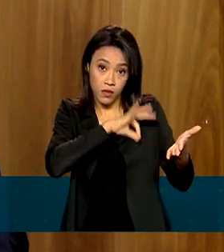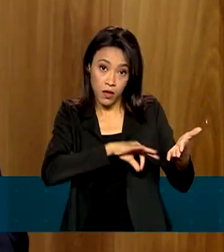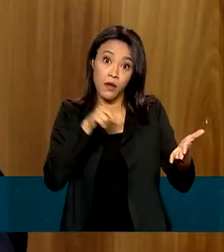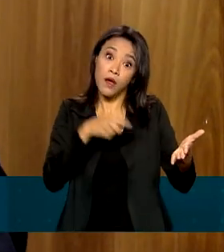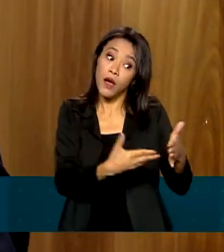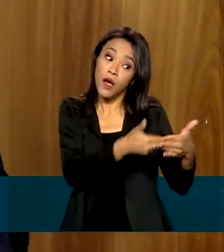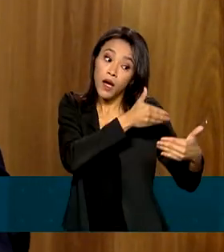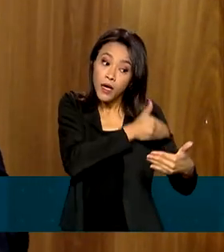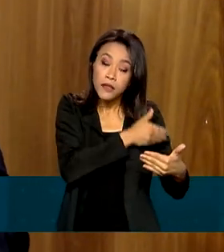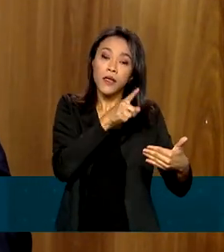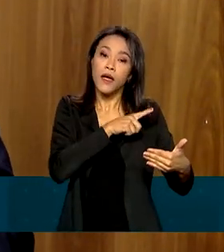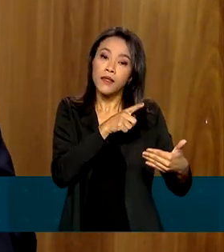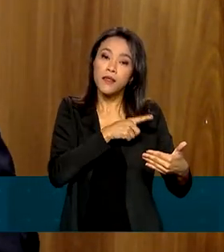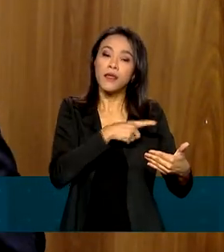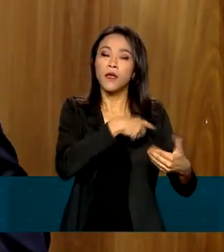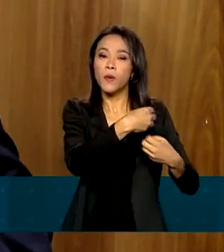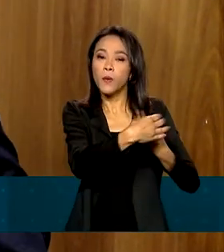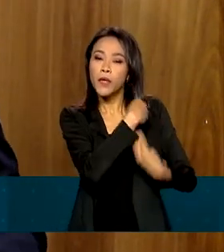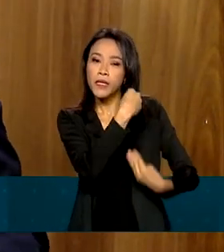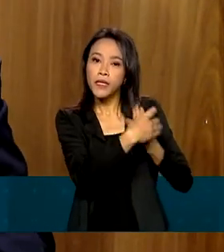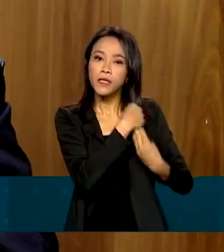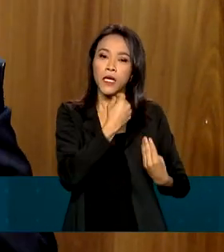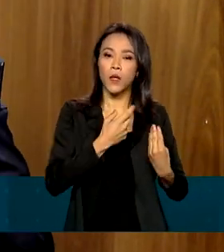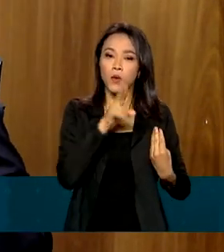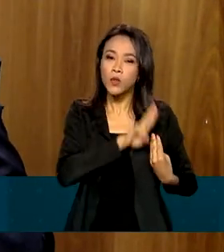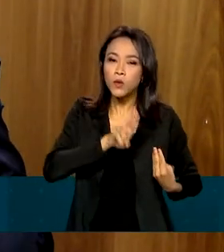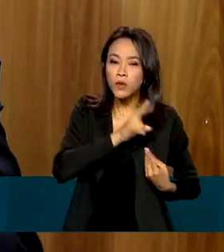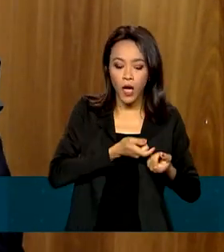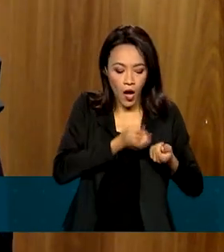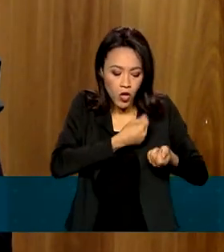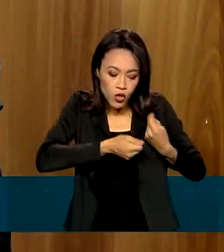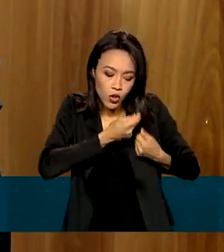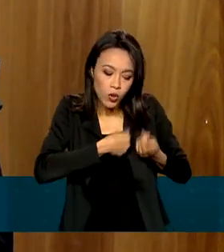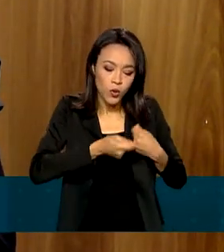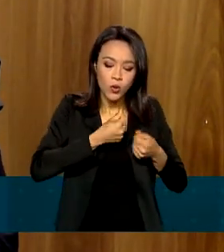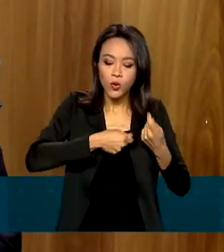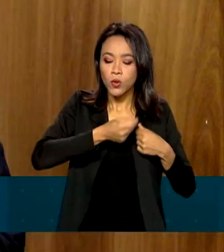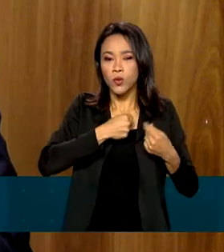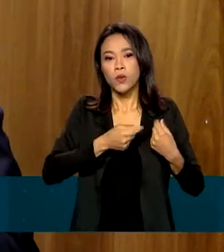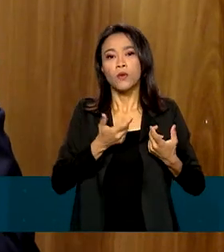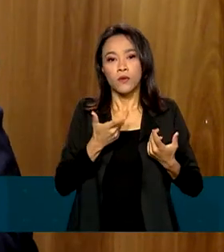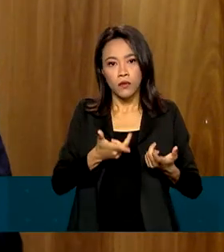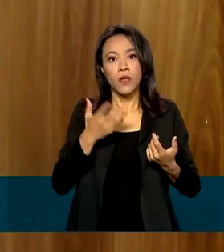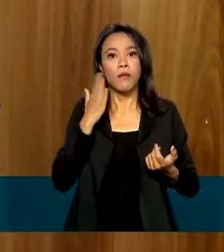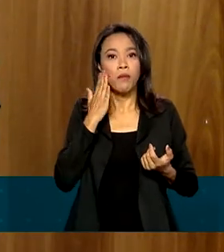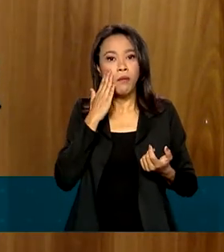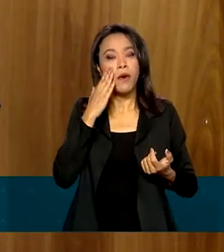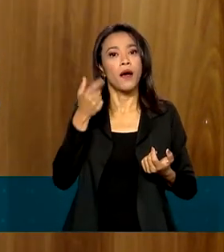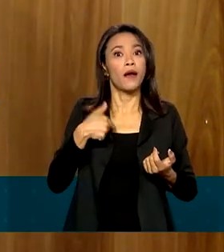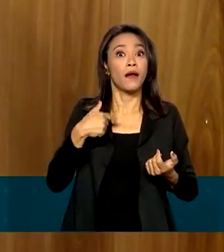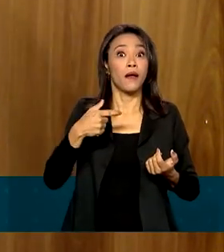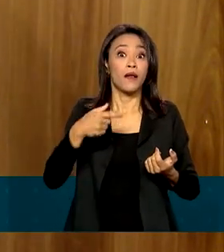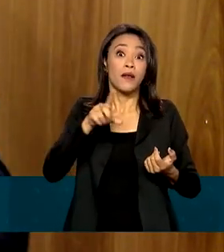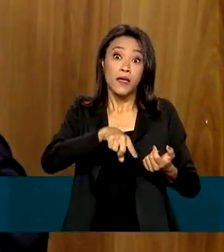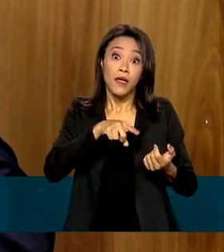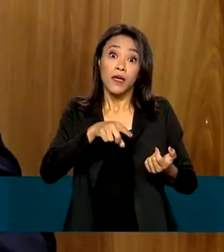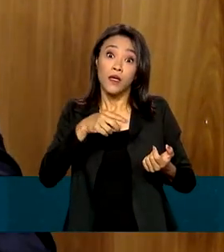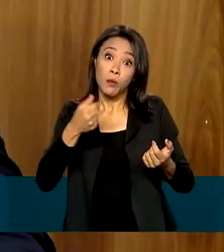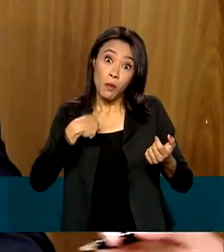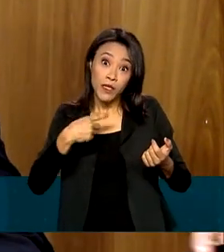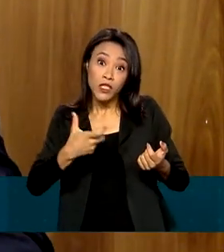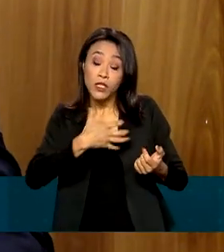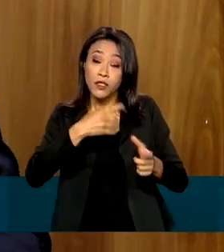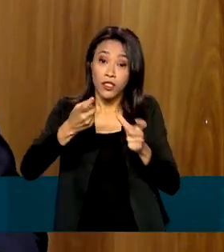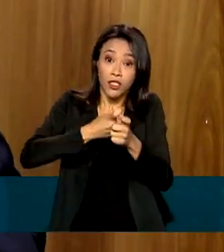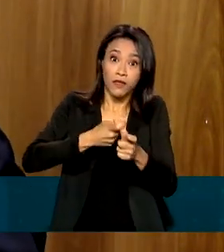financeira, para que sirva de elemento de superação da pobreza, na troca de uma dívida cara por uma dívida